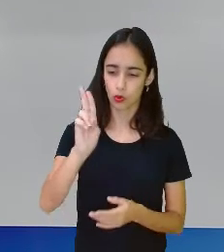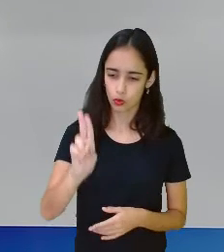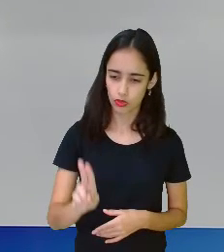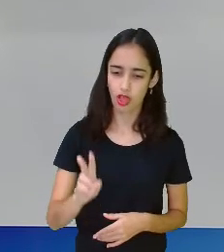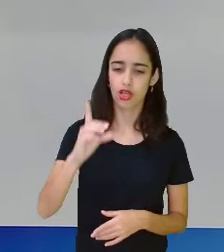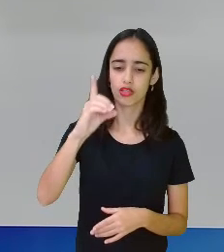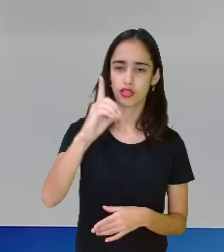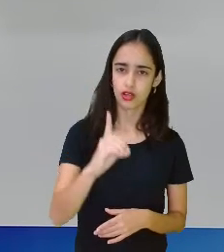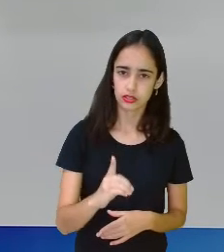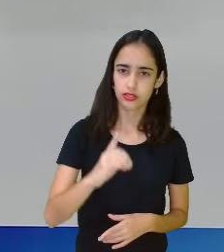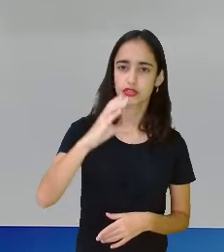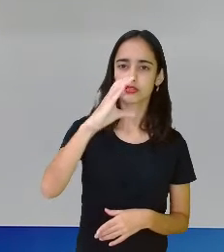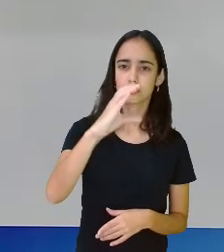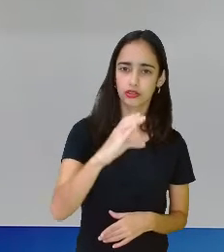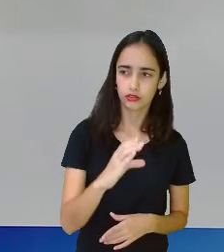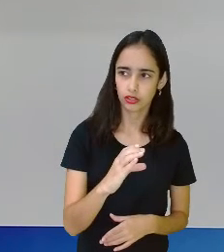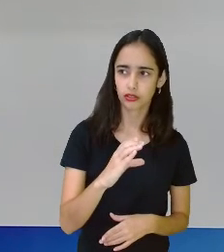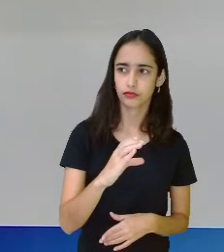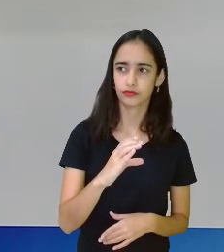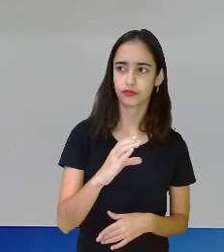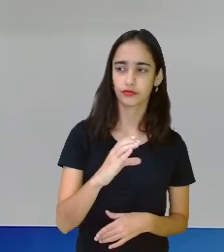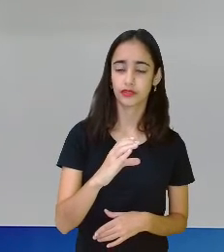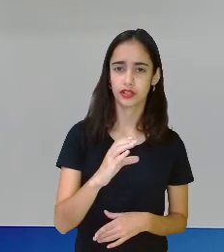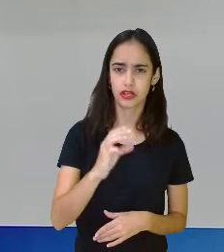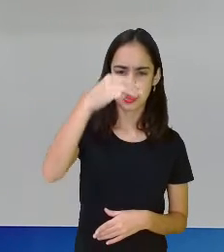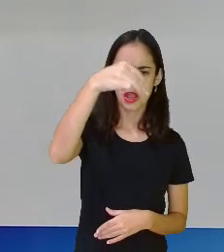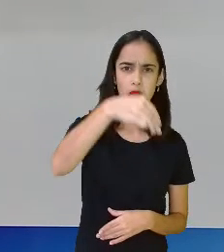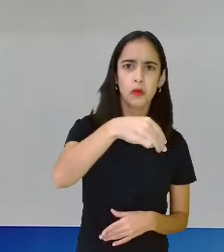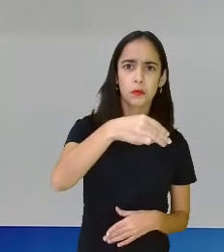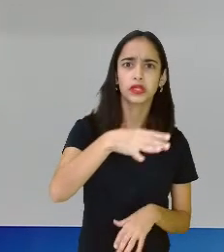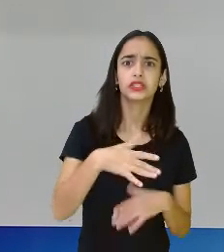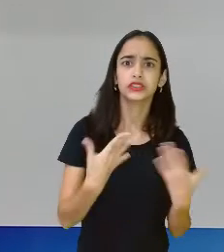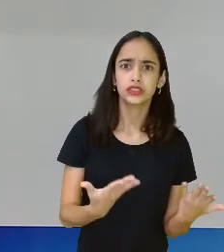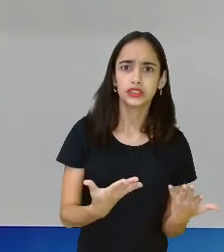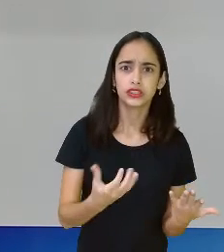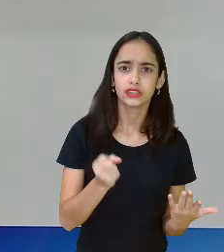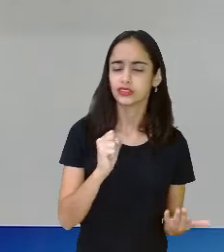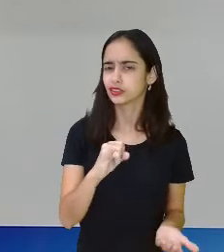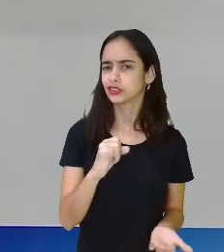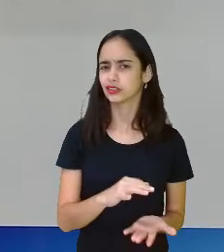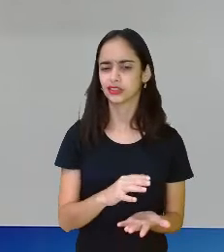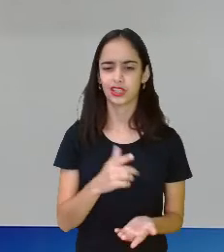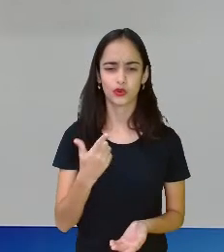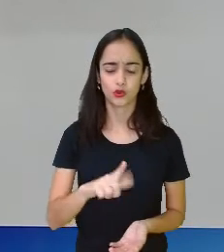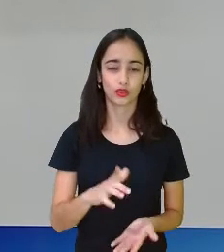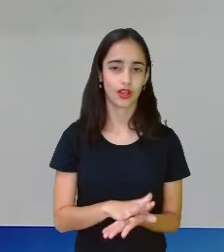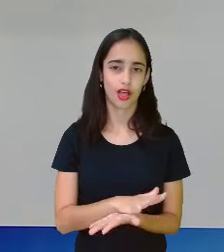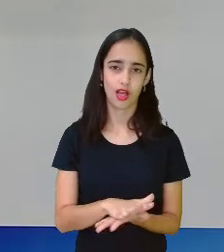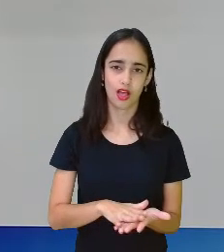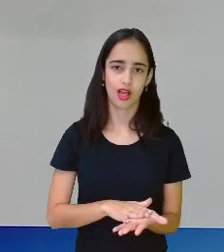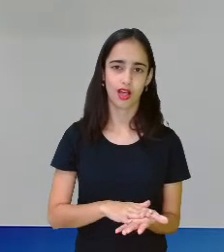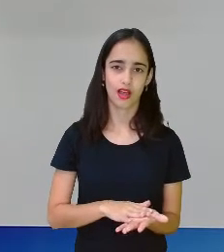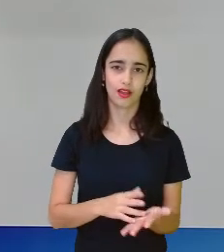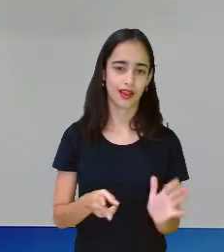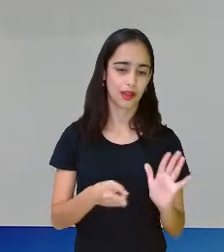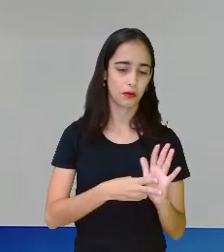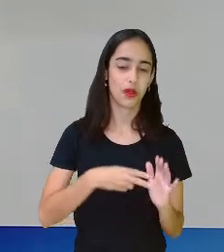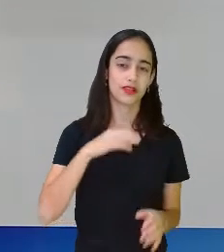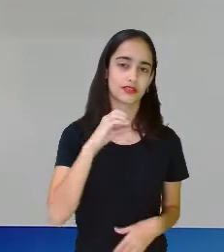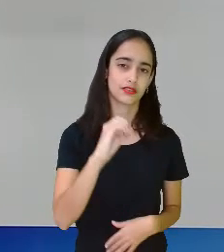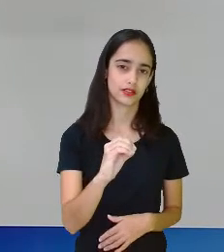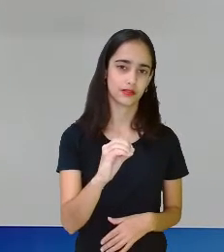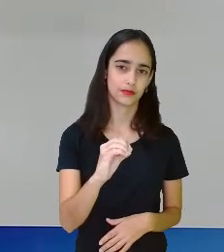com dezena, centena com centena. Entre essa unidade de milhar, se não tem nada aqui, é 0. e faço